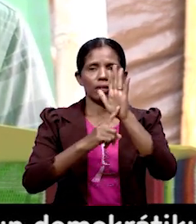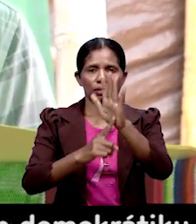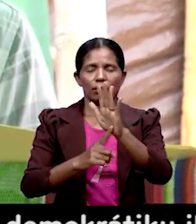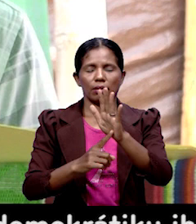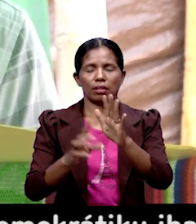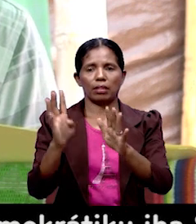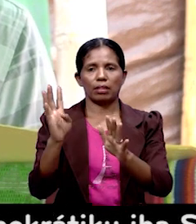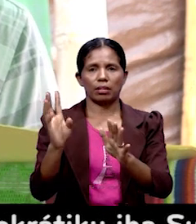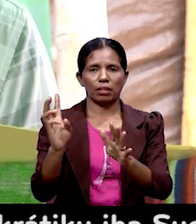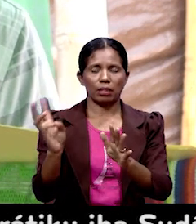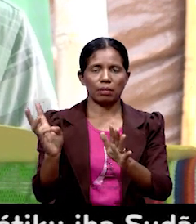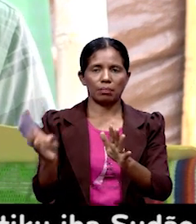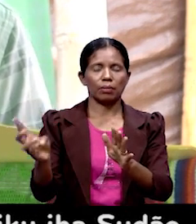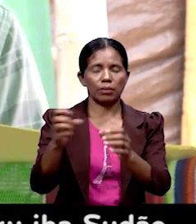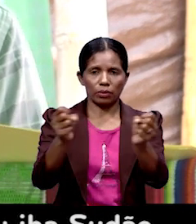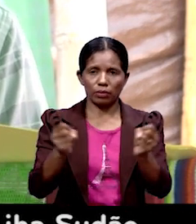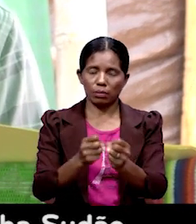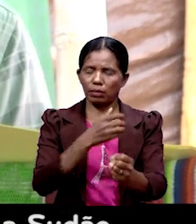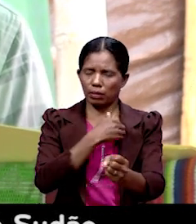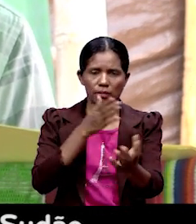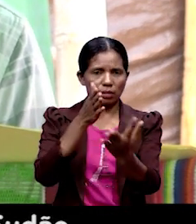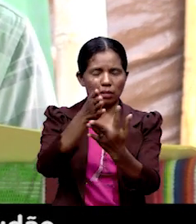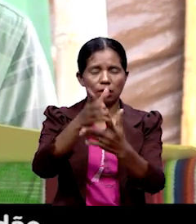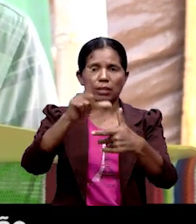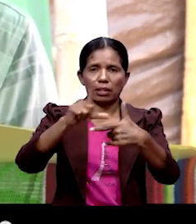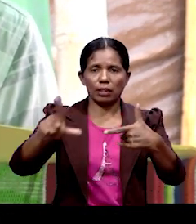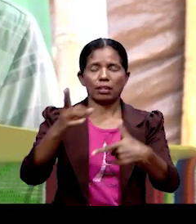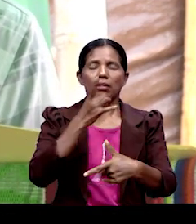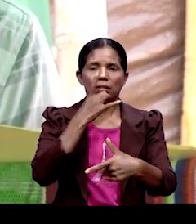la la será o acesso linha de distribuição e ta sei